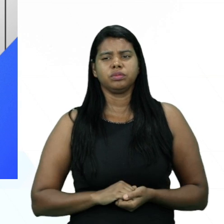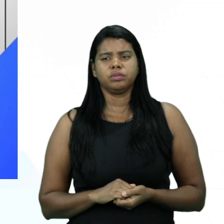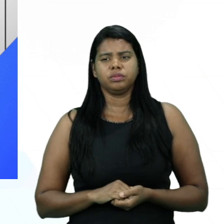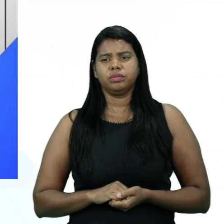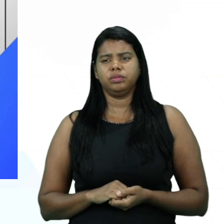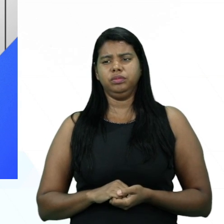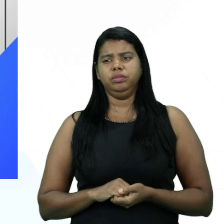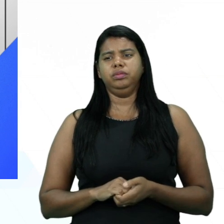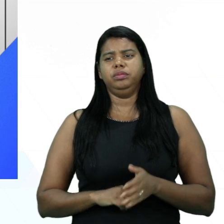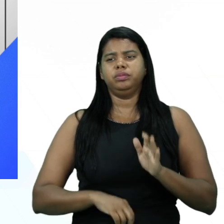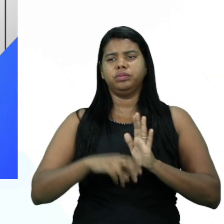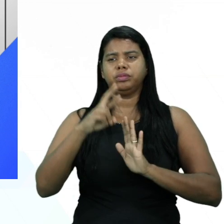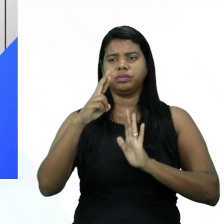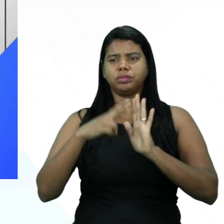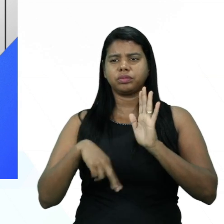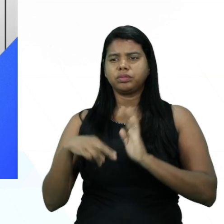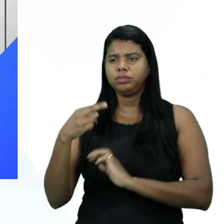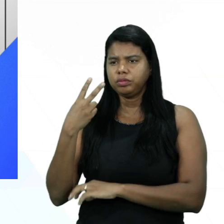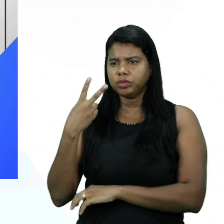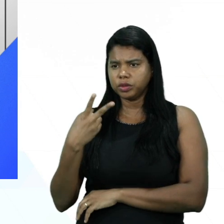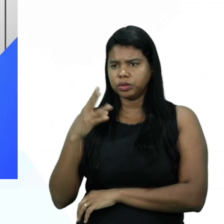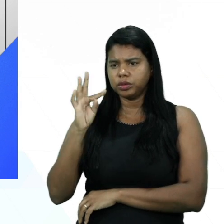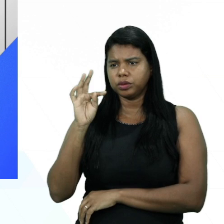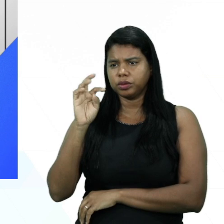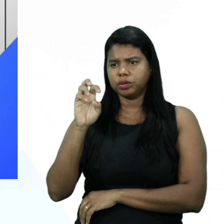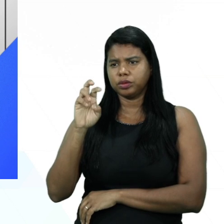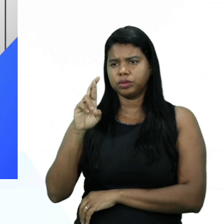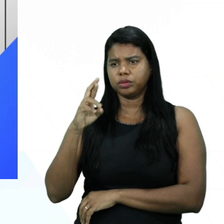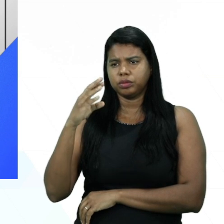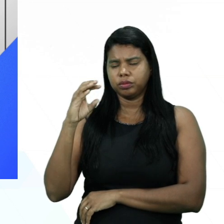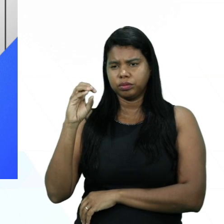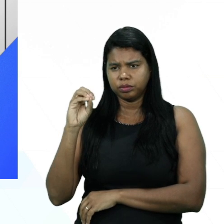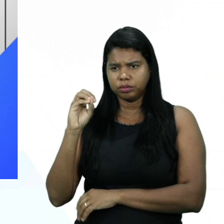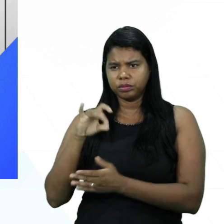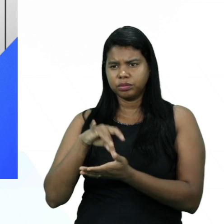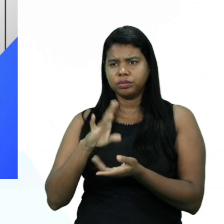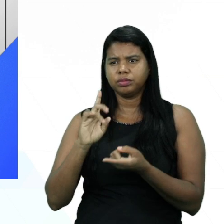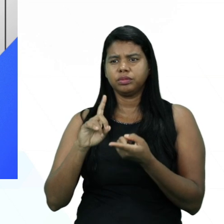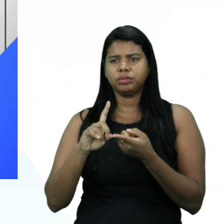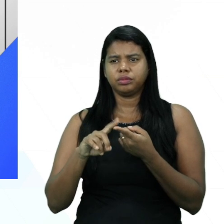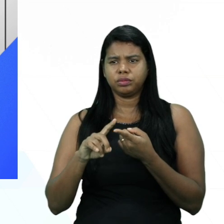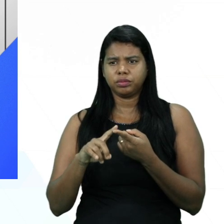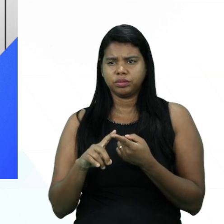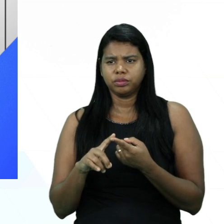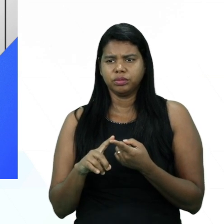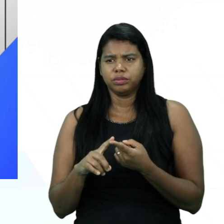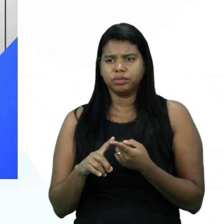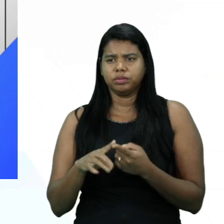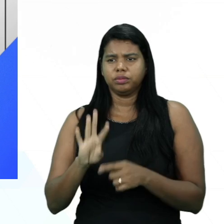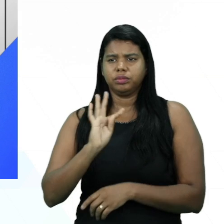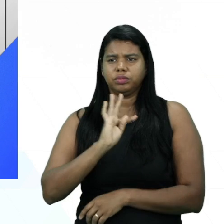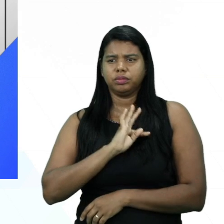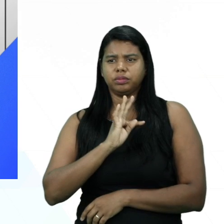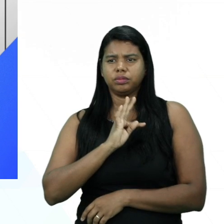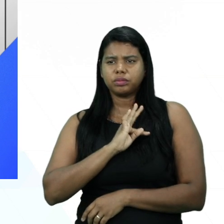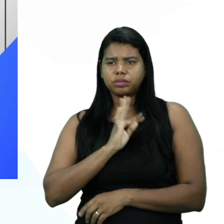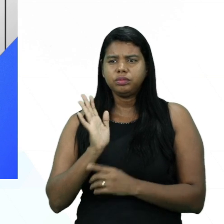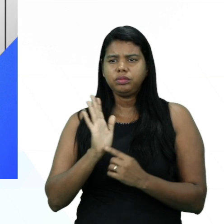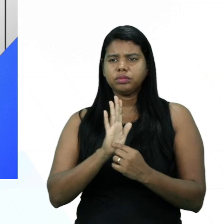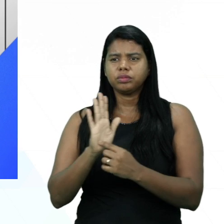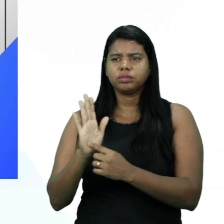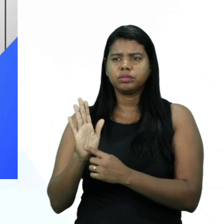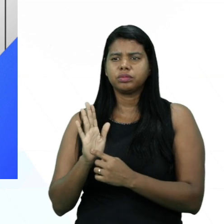A regra dos terços é uma técnica de composição que tem como objetivo ajudar a equilibrar visualmente uma